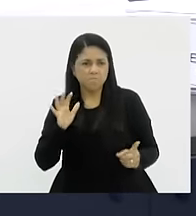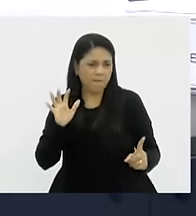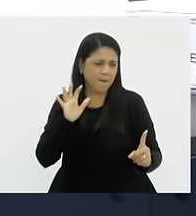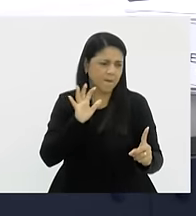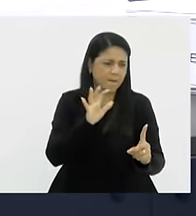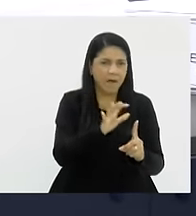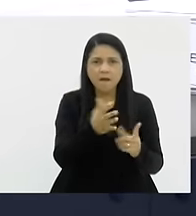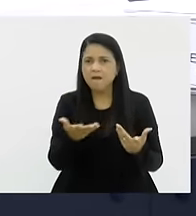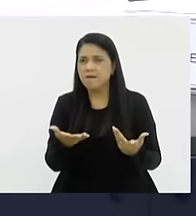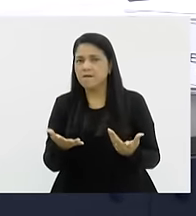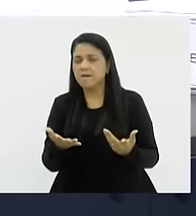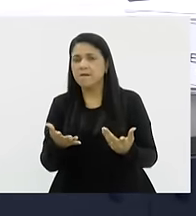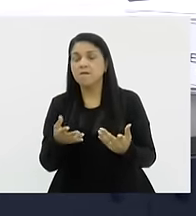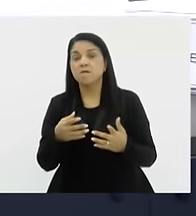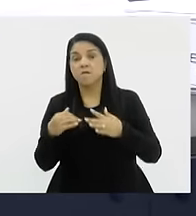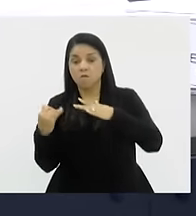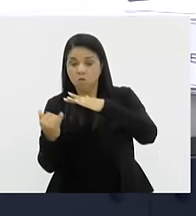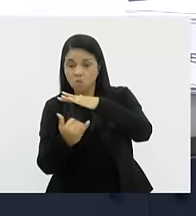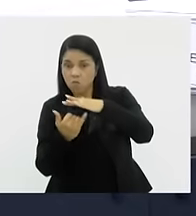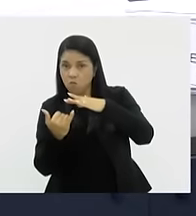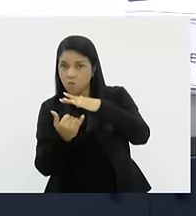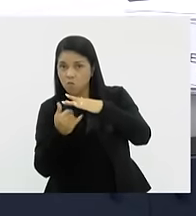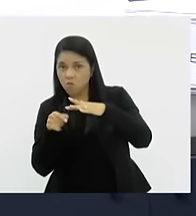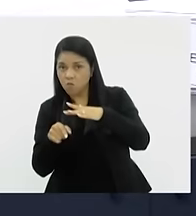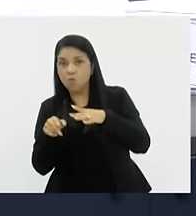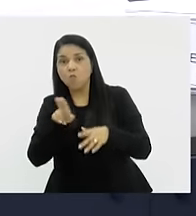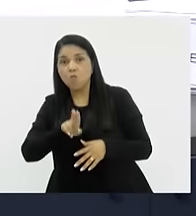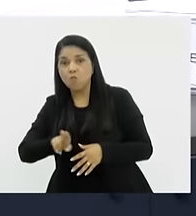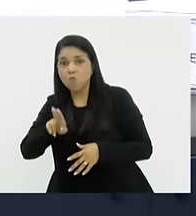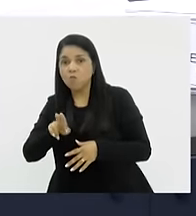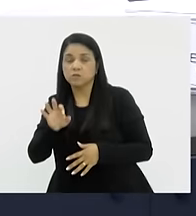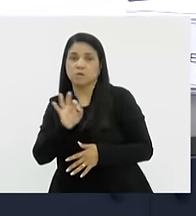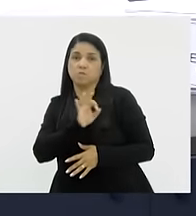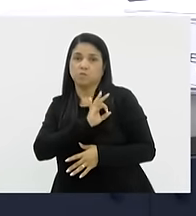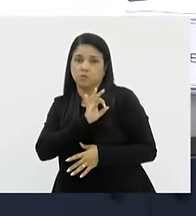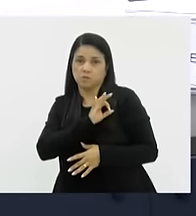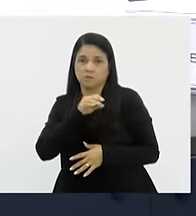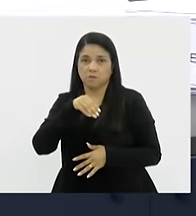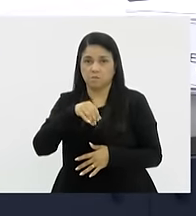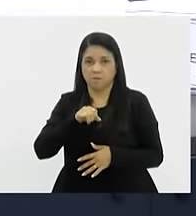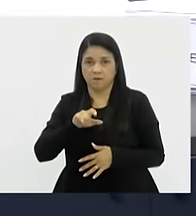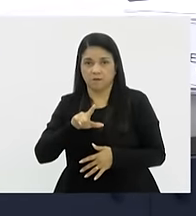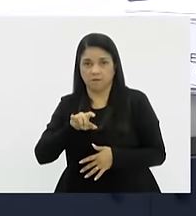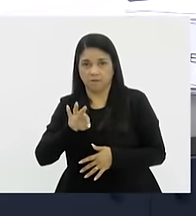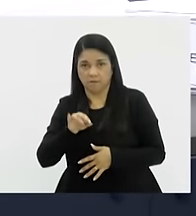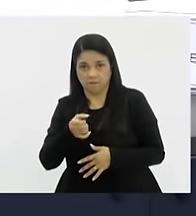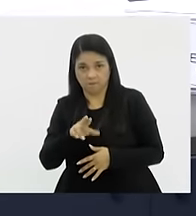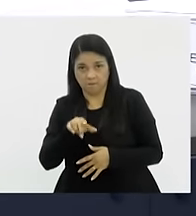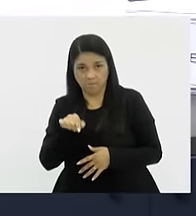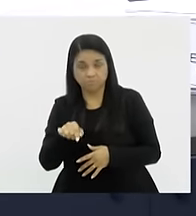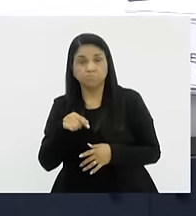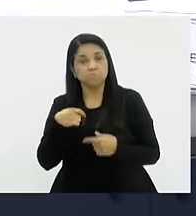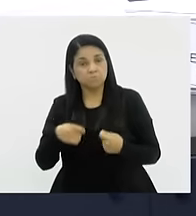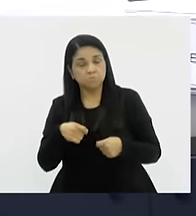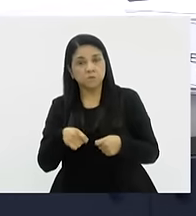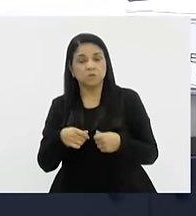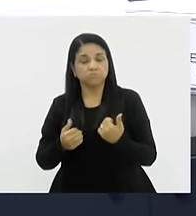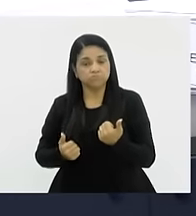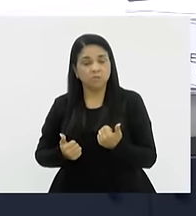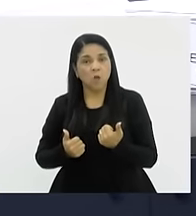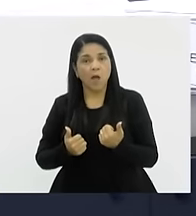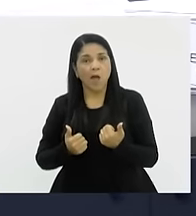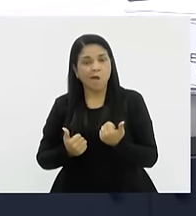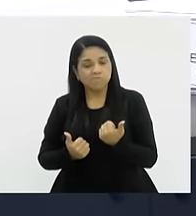órgão que utiliza a Polícia Militar, nós devemos, inclusive, colocar um ajuste de